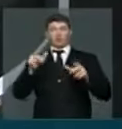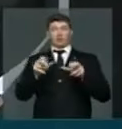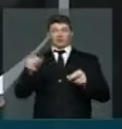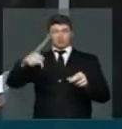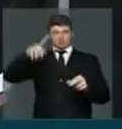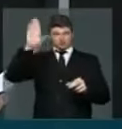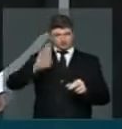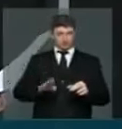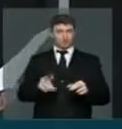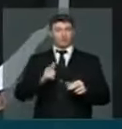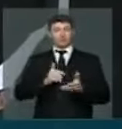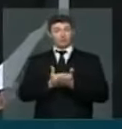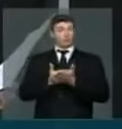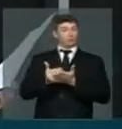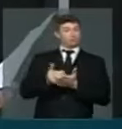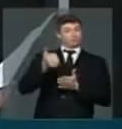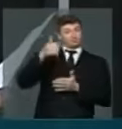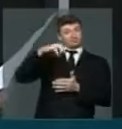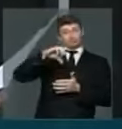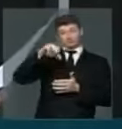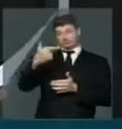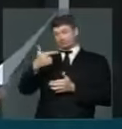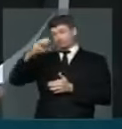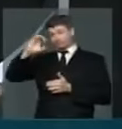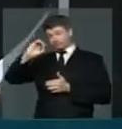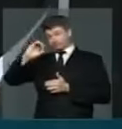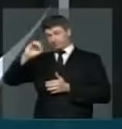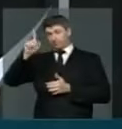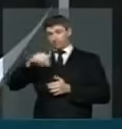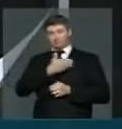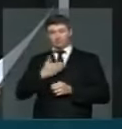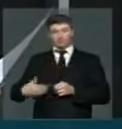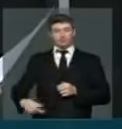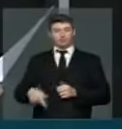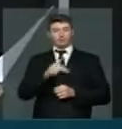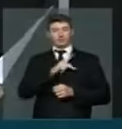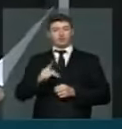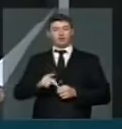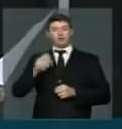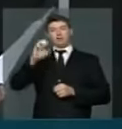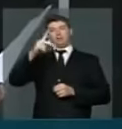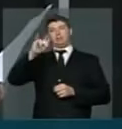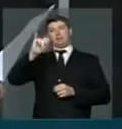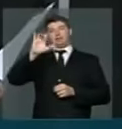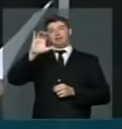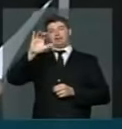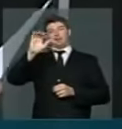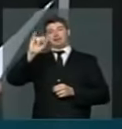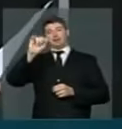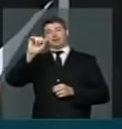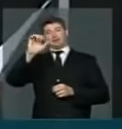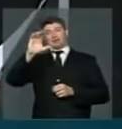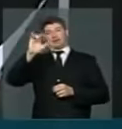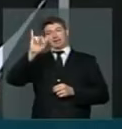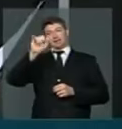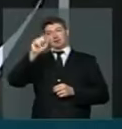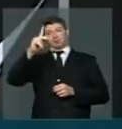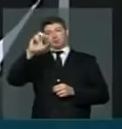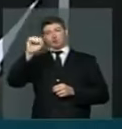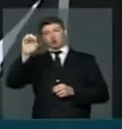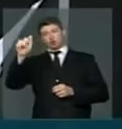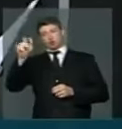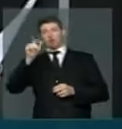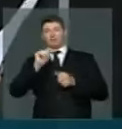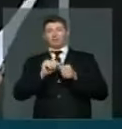Brasil, ele teve início em 1920, no governo do presidente Epitácio Pessoa, com a inclusão de propostas para uma